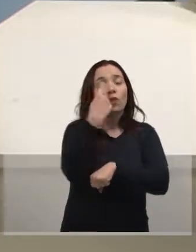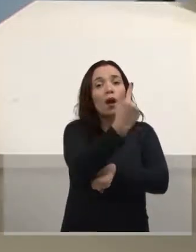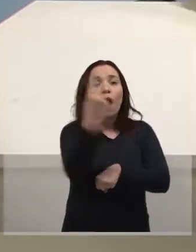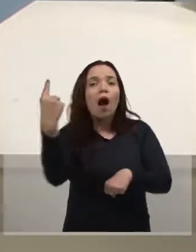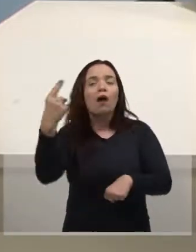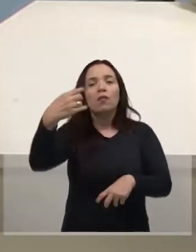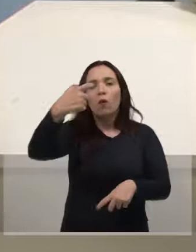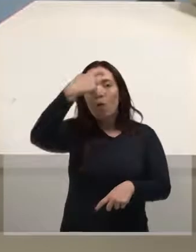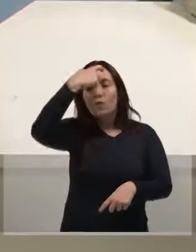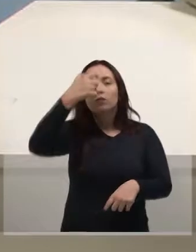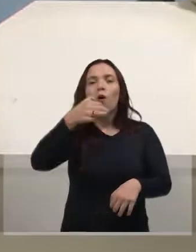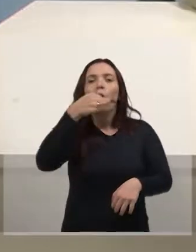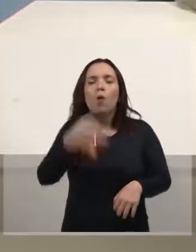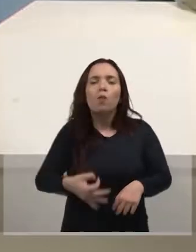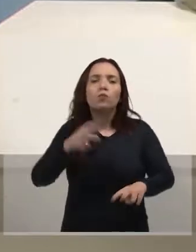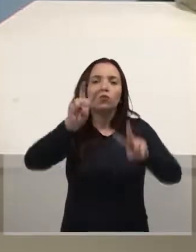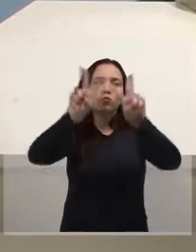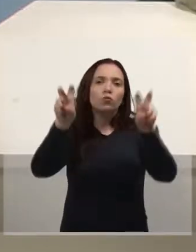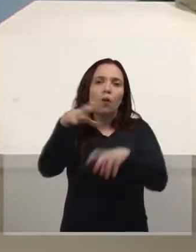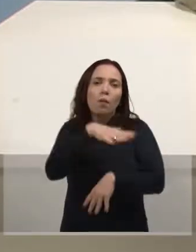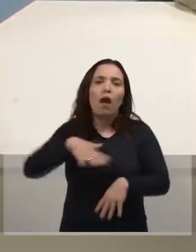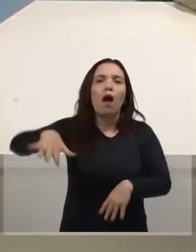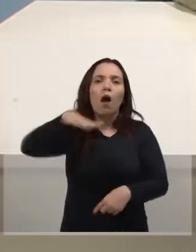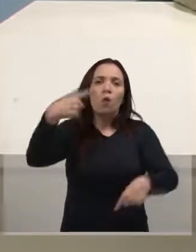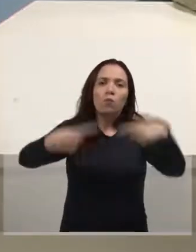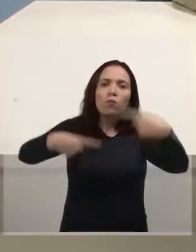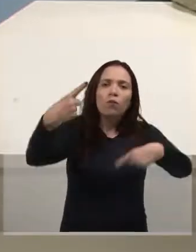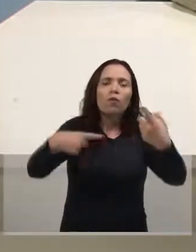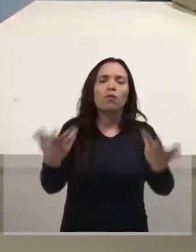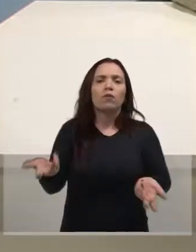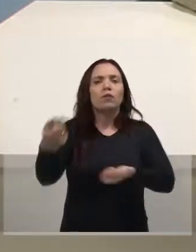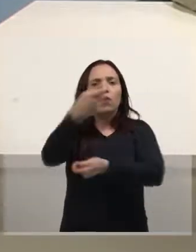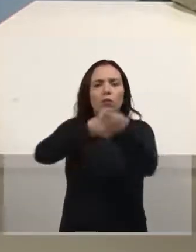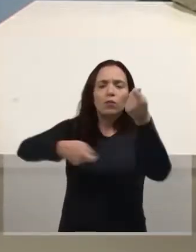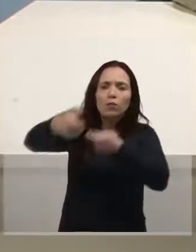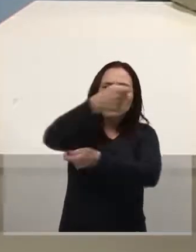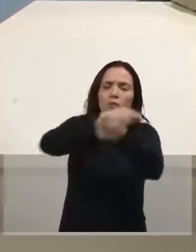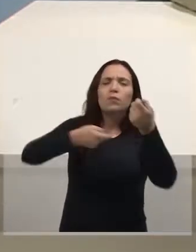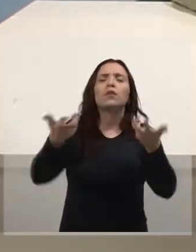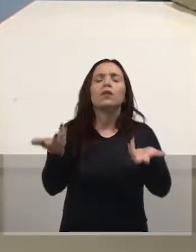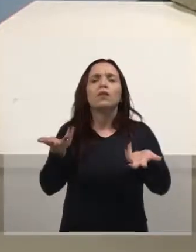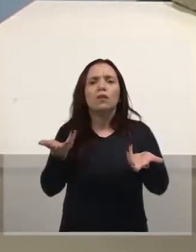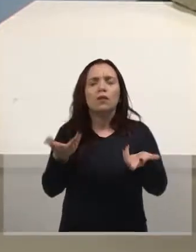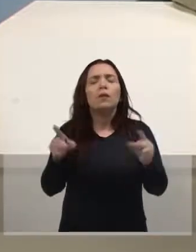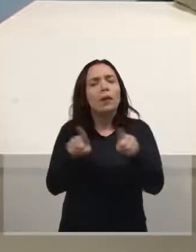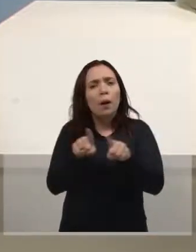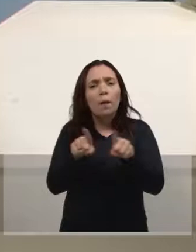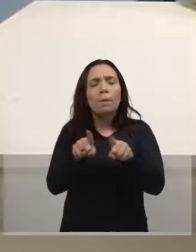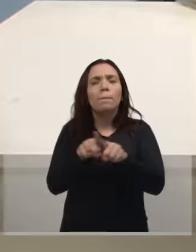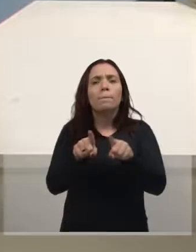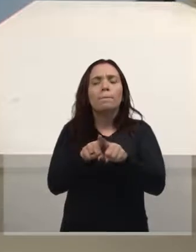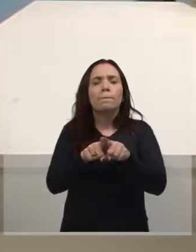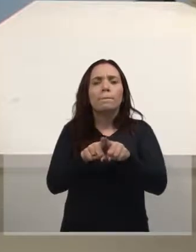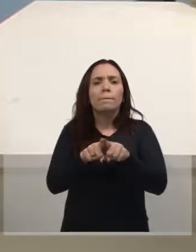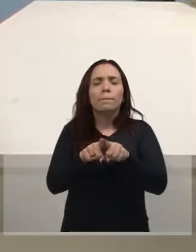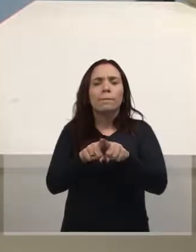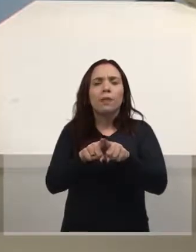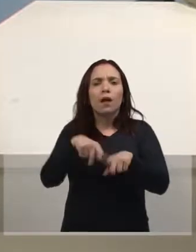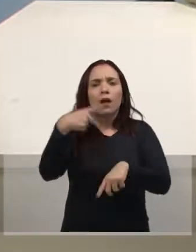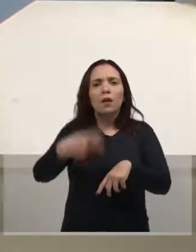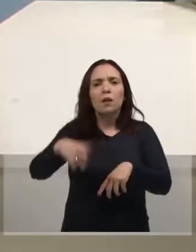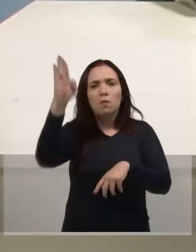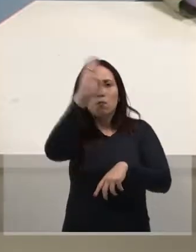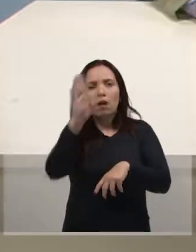opinião com relação ao contexto da política, da economia, da disputa de poder no